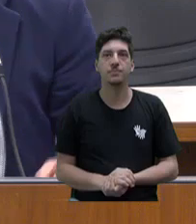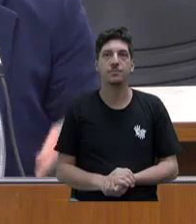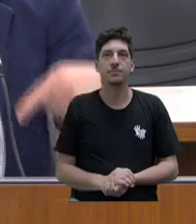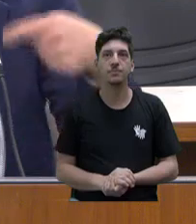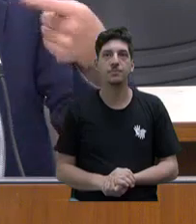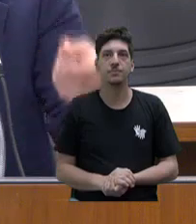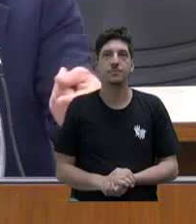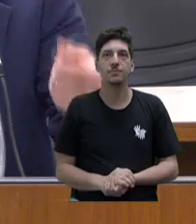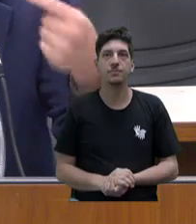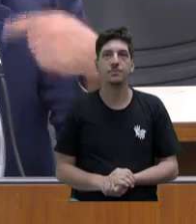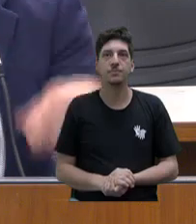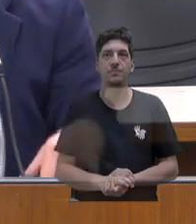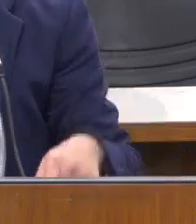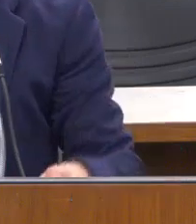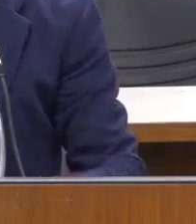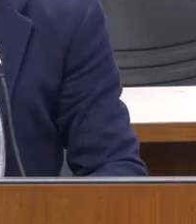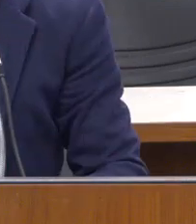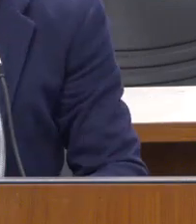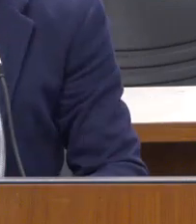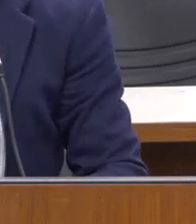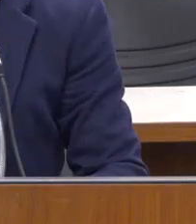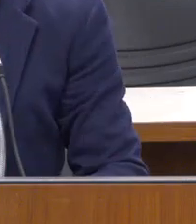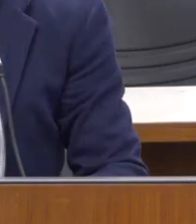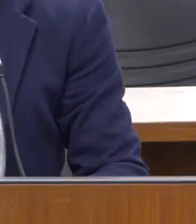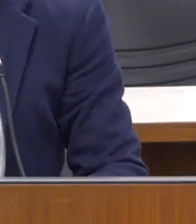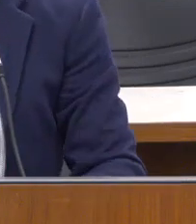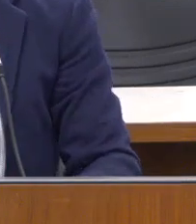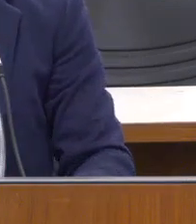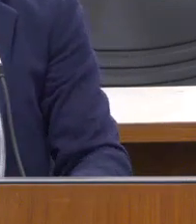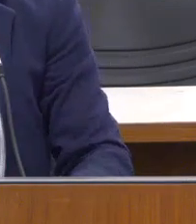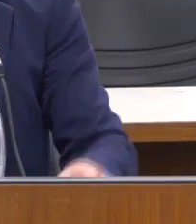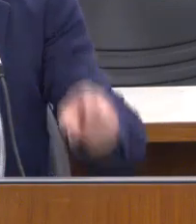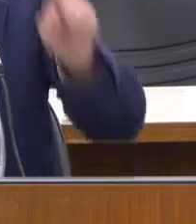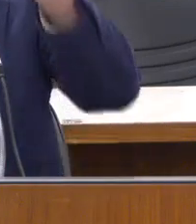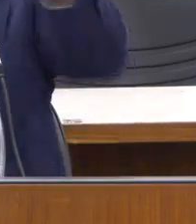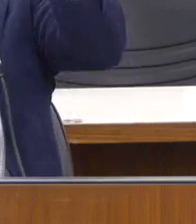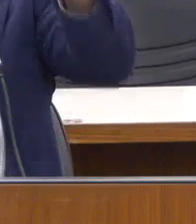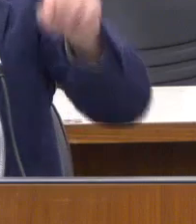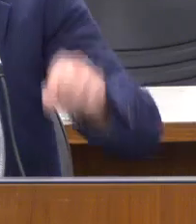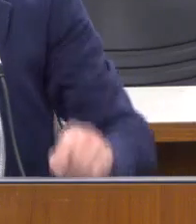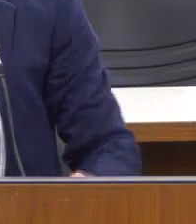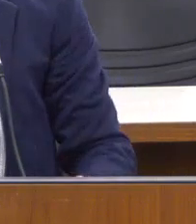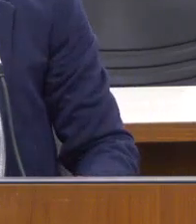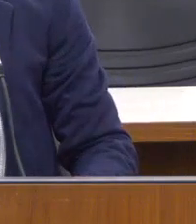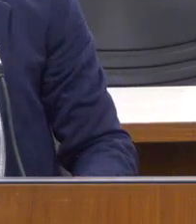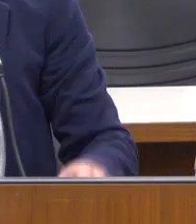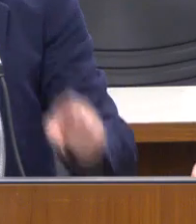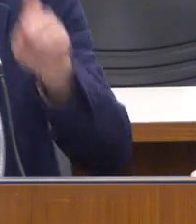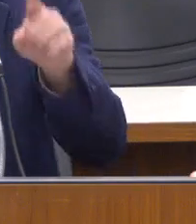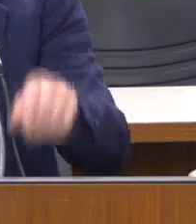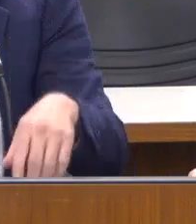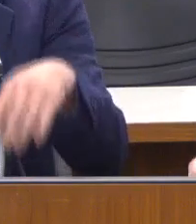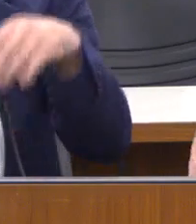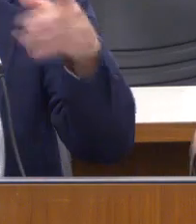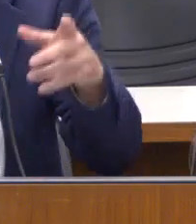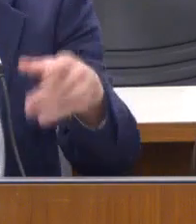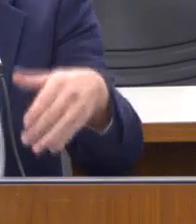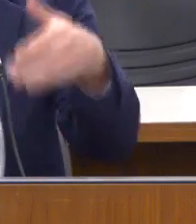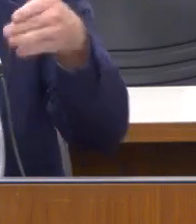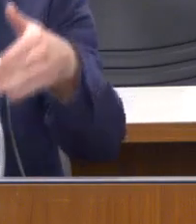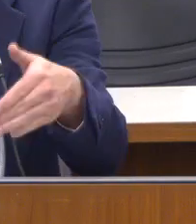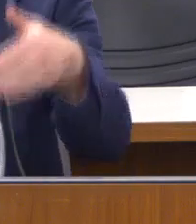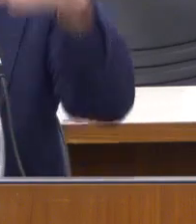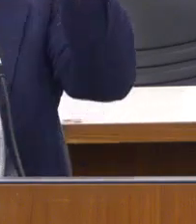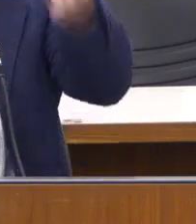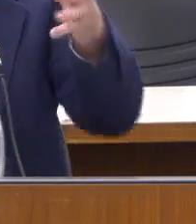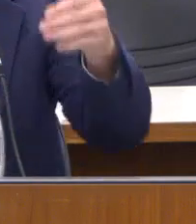Estadual de Cultura. Quem prega e não faz, eu tenho uma falta de paciência, porque o povo prega que a diversidade é o primeiro elemento, é a diversidade,